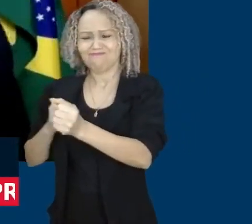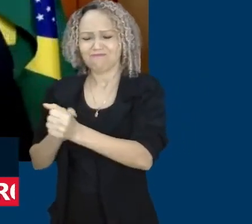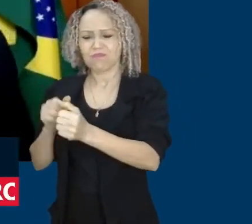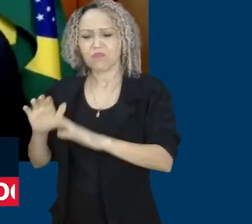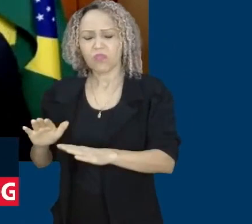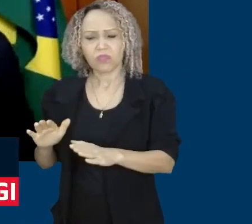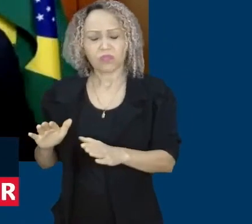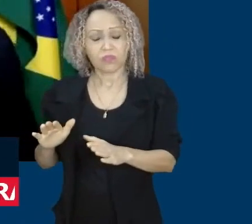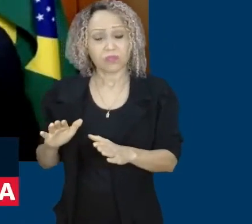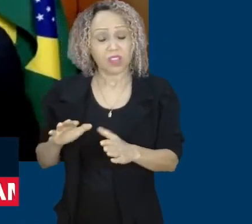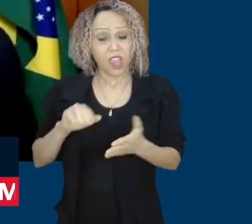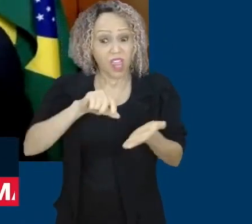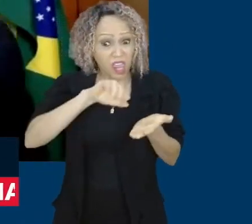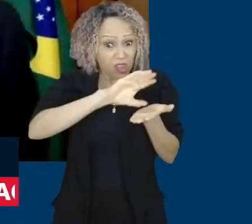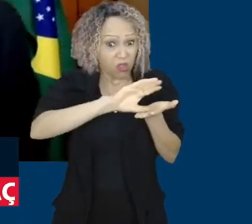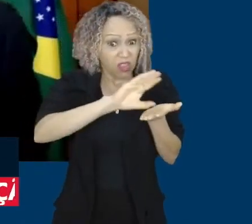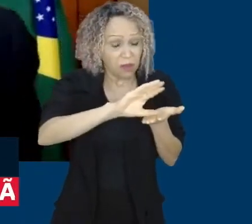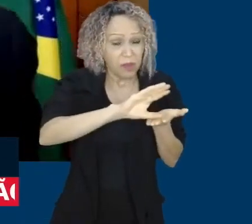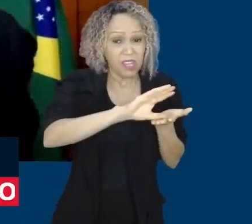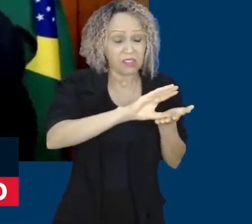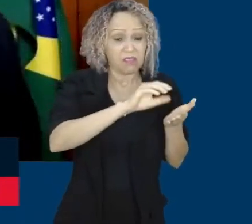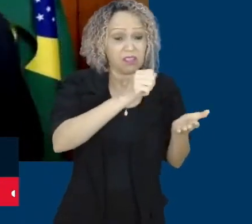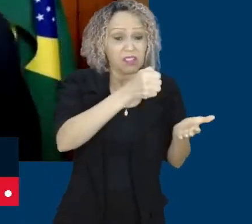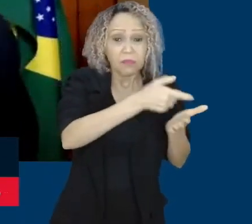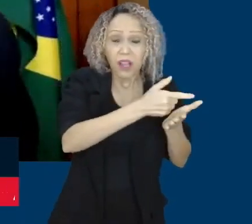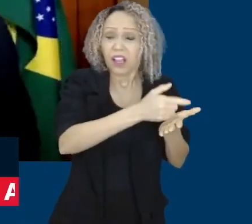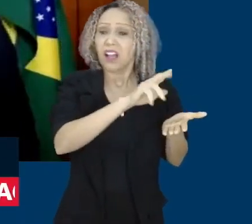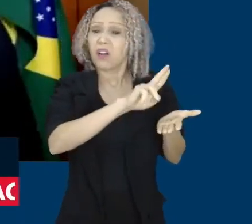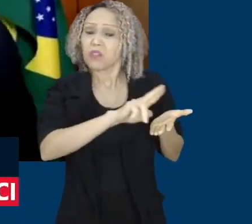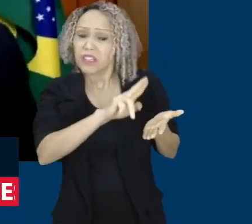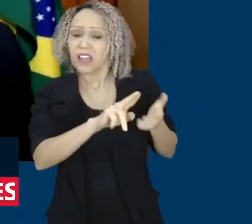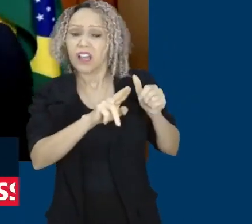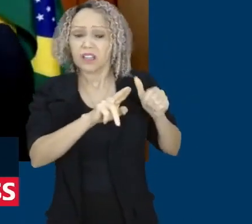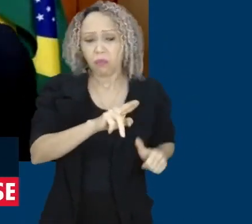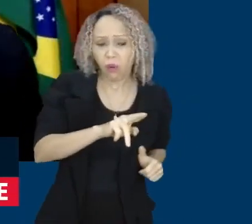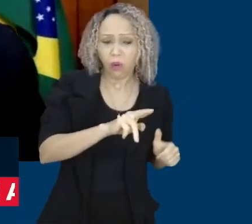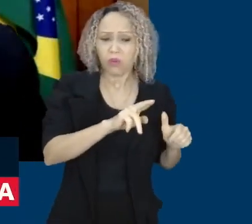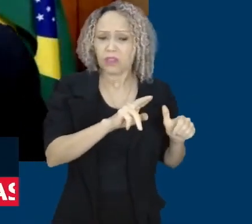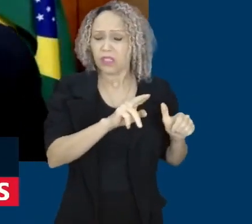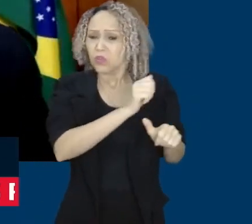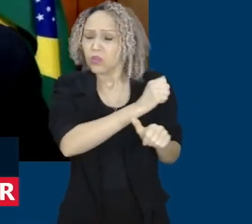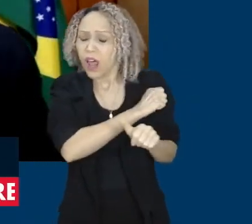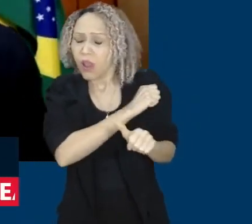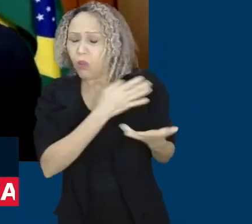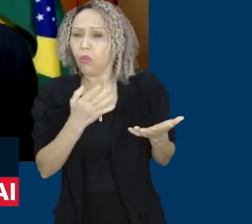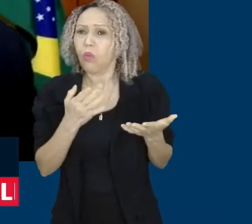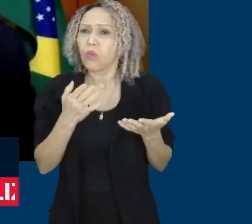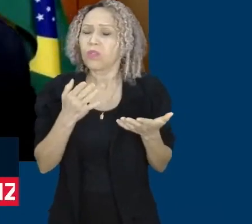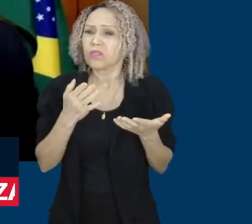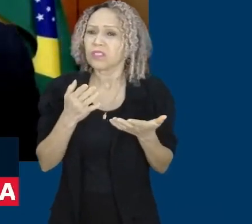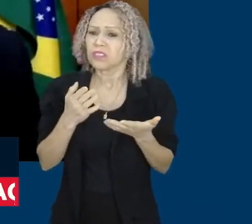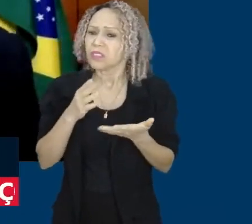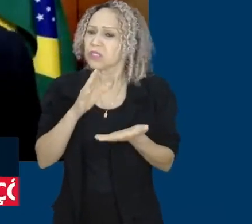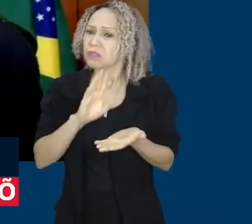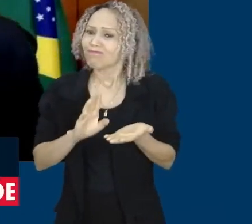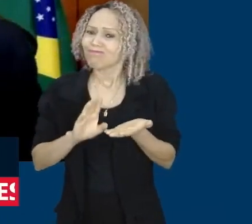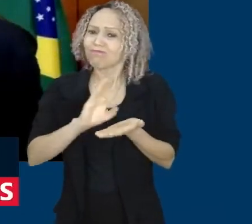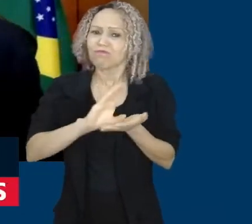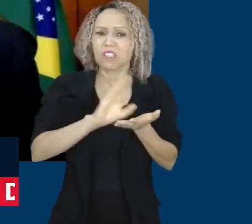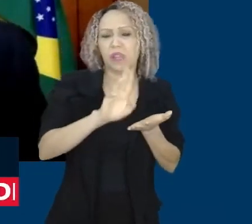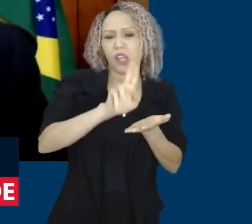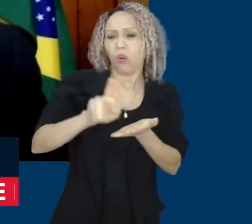Brasil. Portanto, sempre muita resistência, né? Lógico que junto com a sociedade civil organizada, nossas